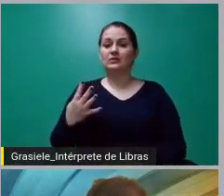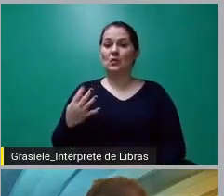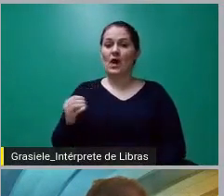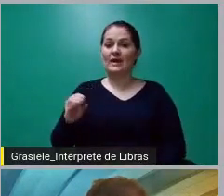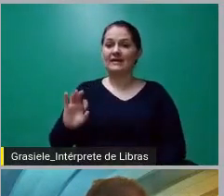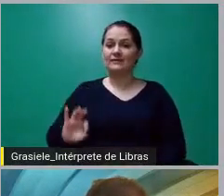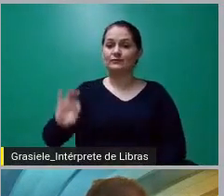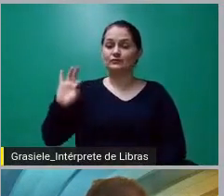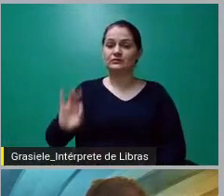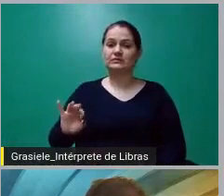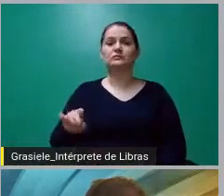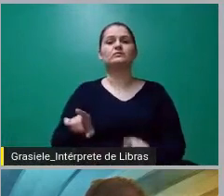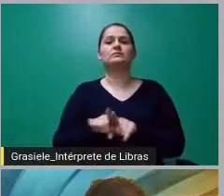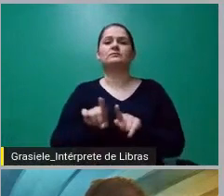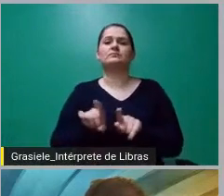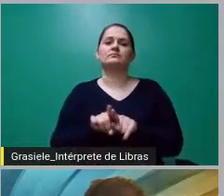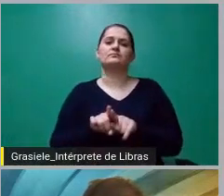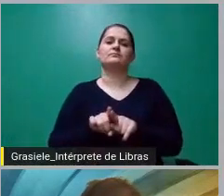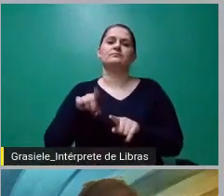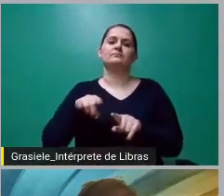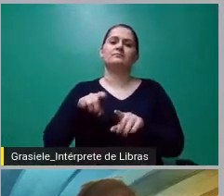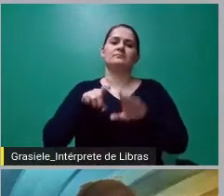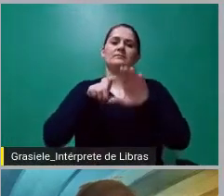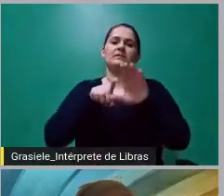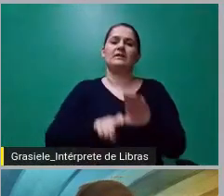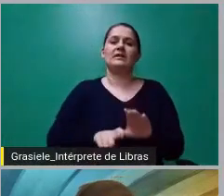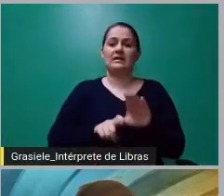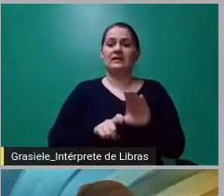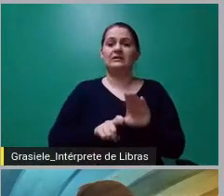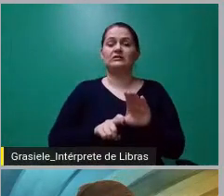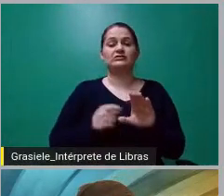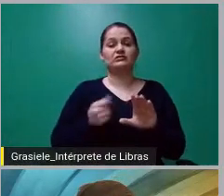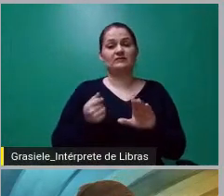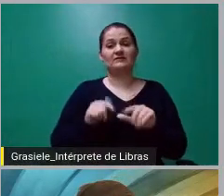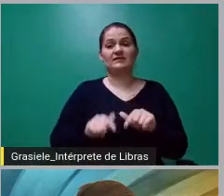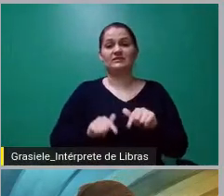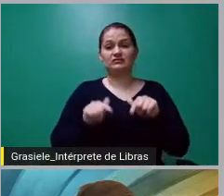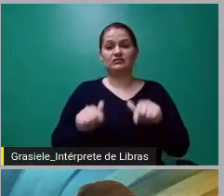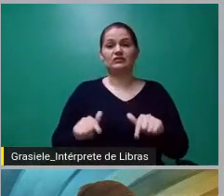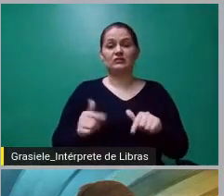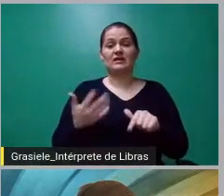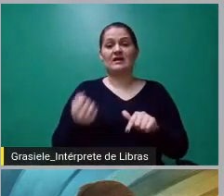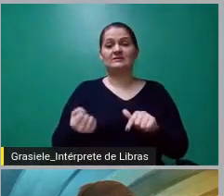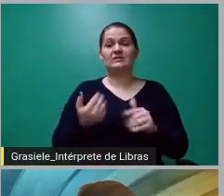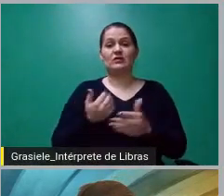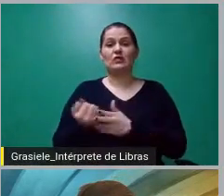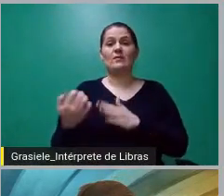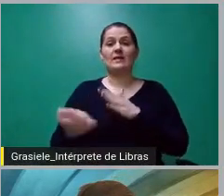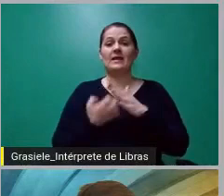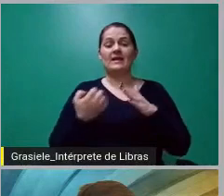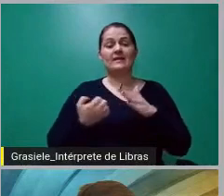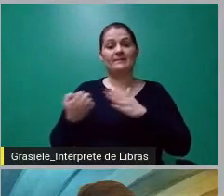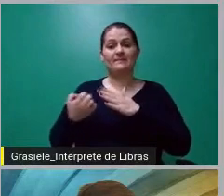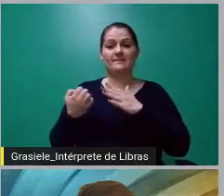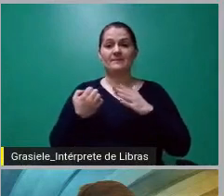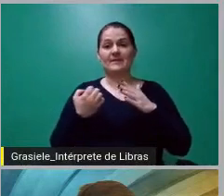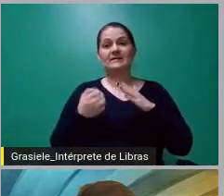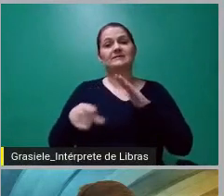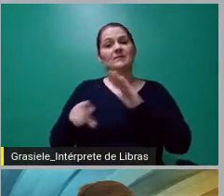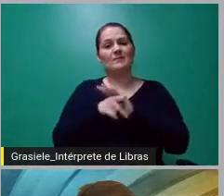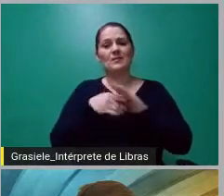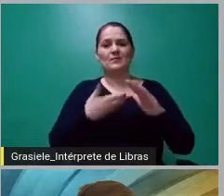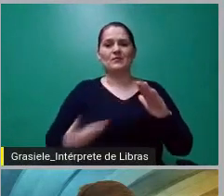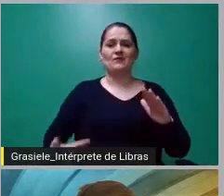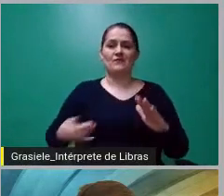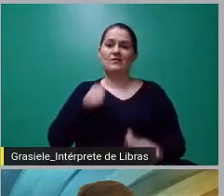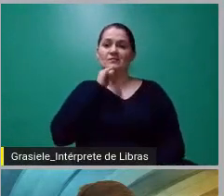E, ainda por cima, esses títulos podres foram aceitos para comprar empresas privatizadas, como a